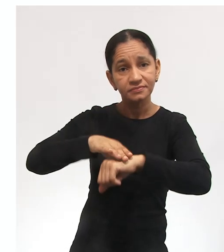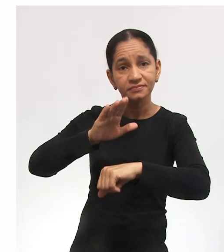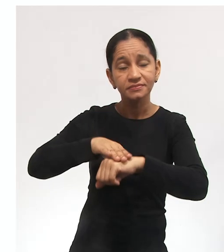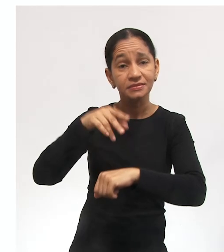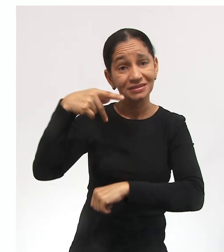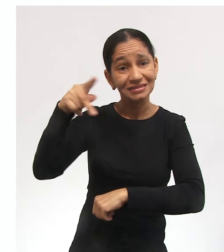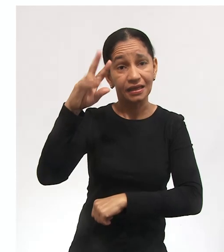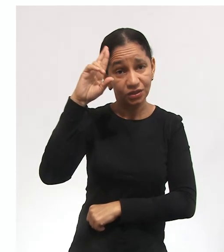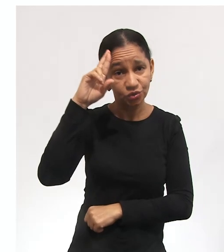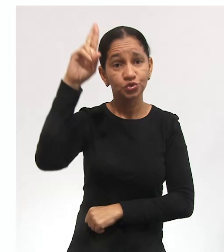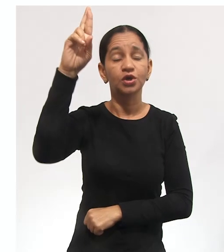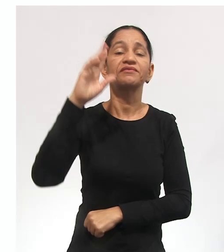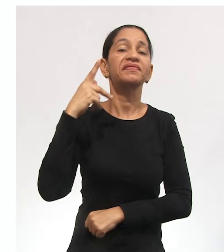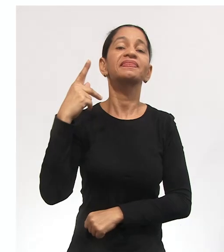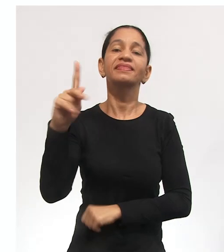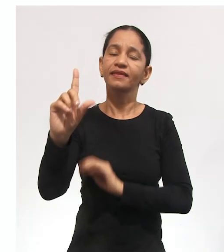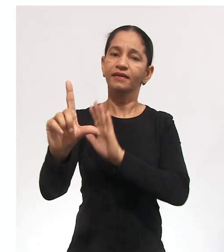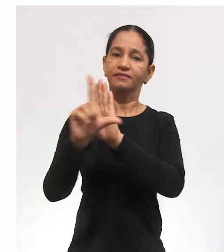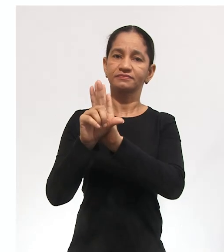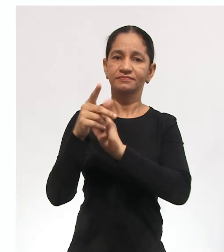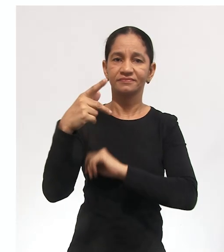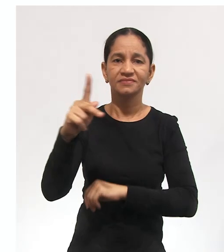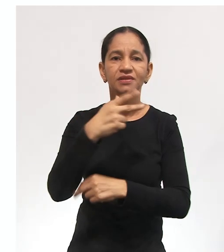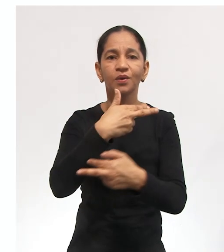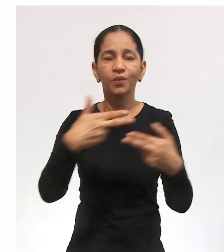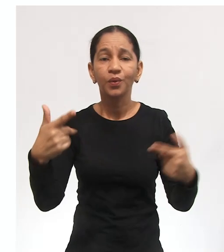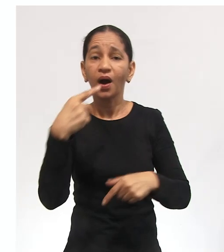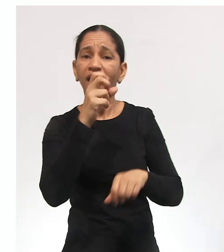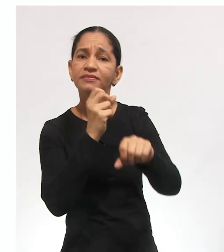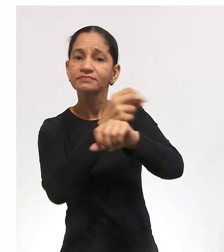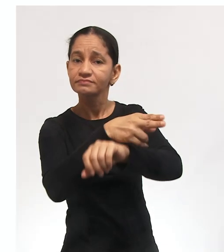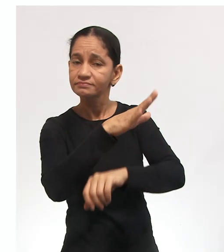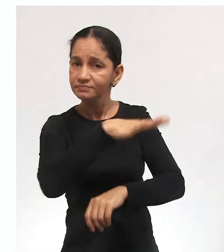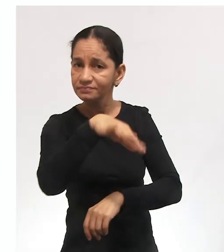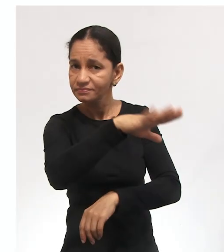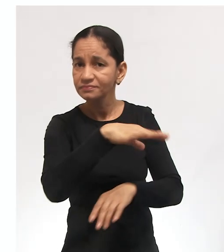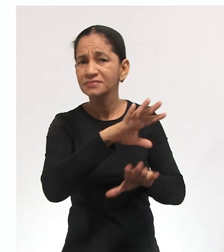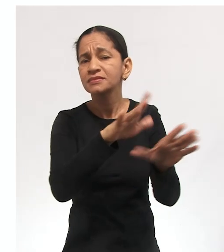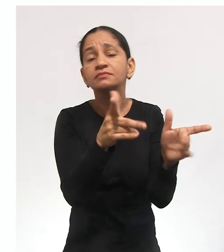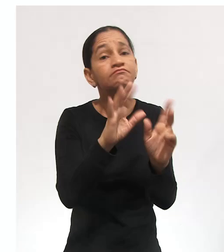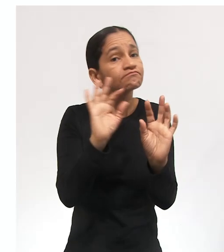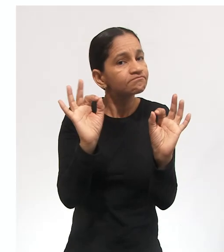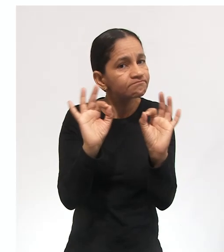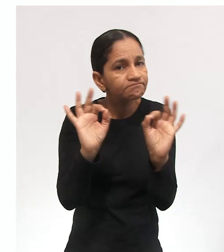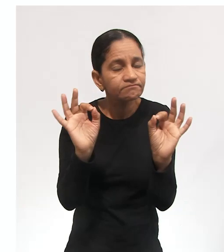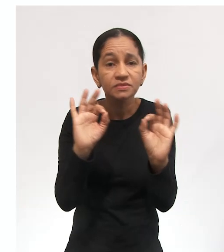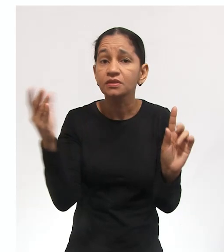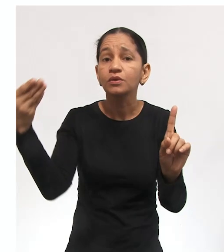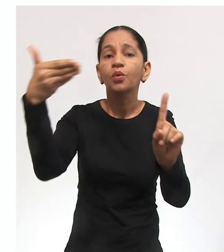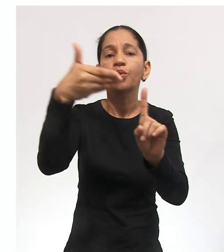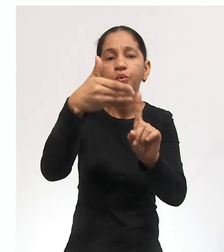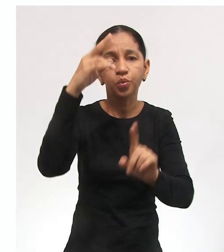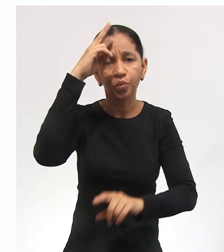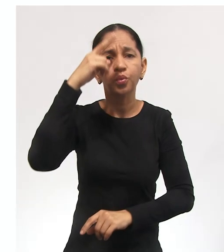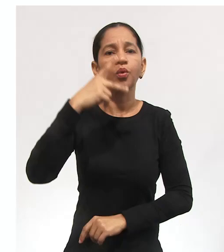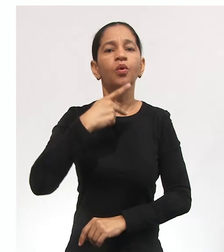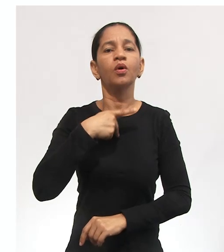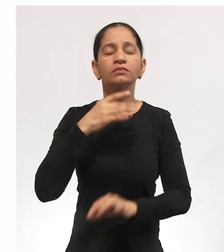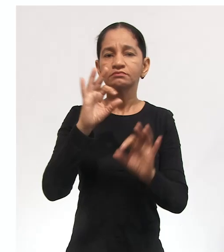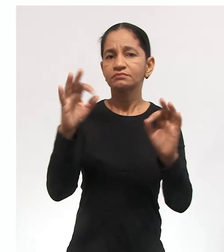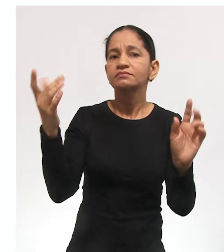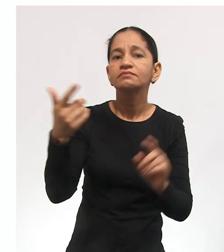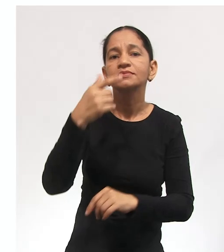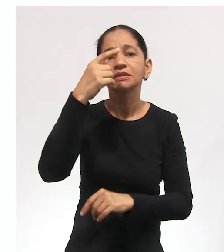empregador. A gente já sabe que o empregado ele tem uma relação intuito persone, uma